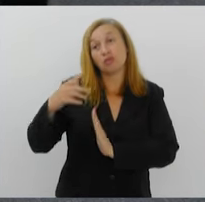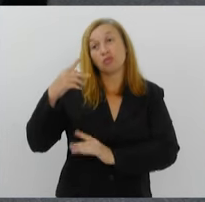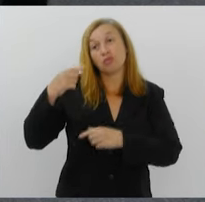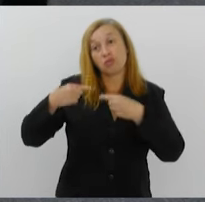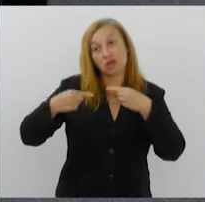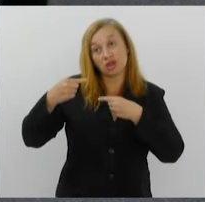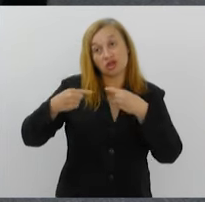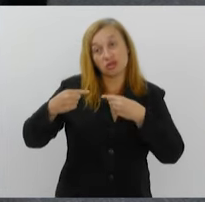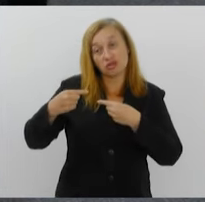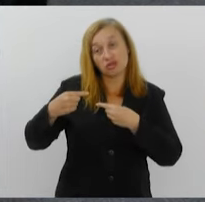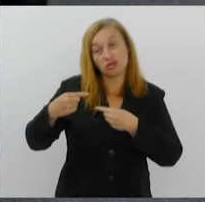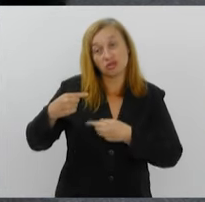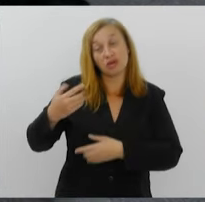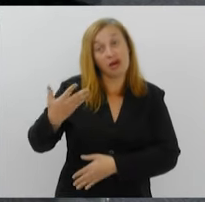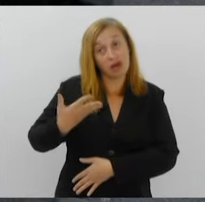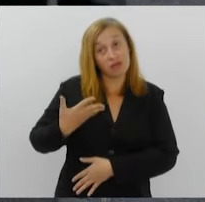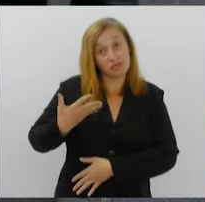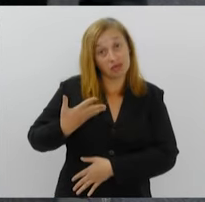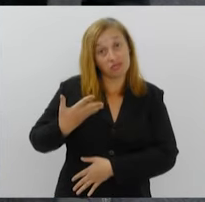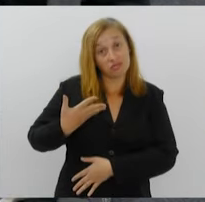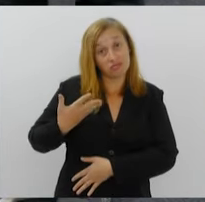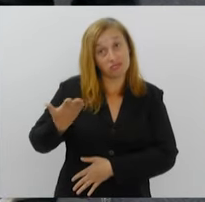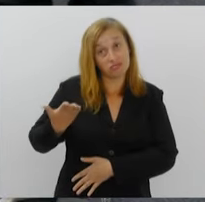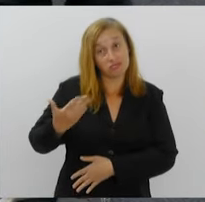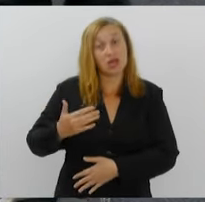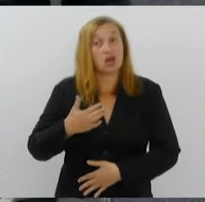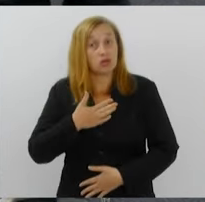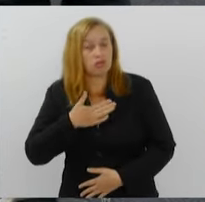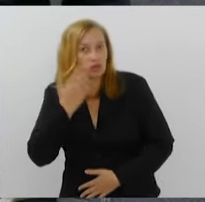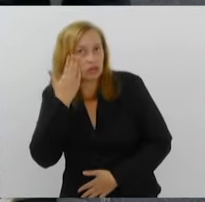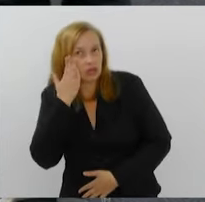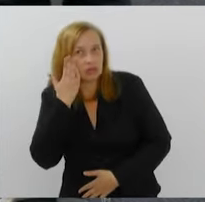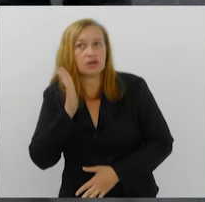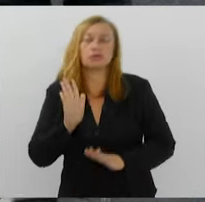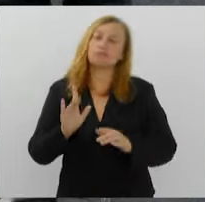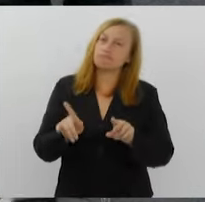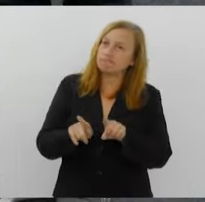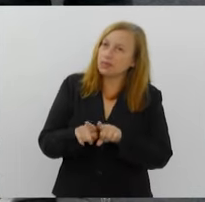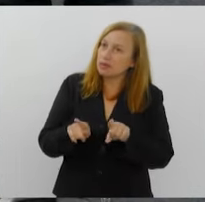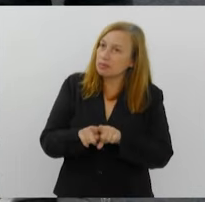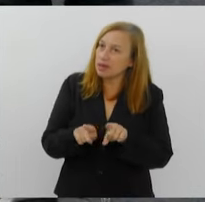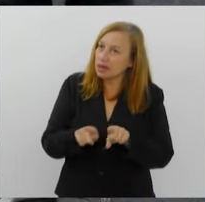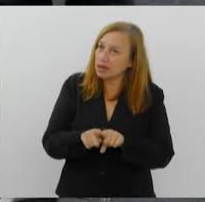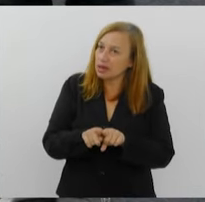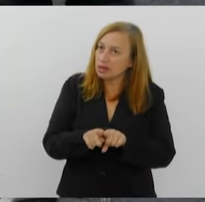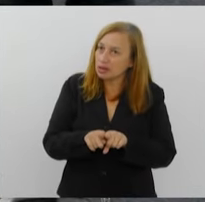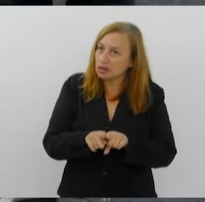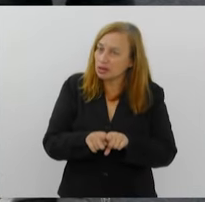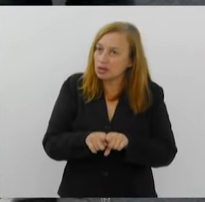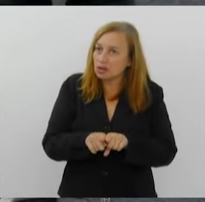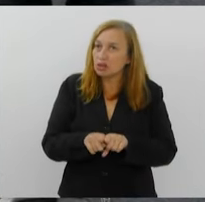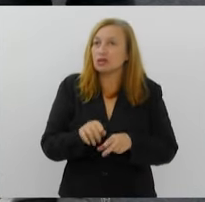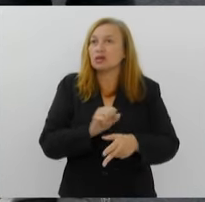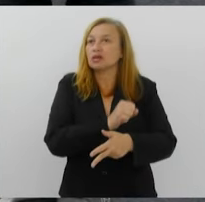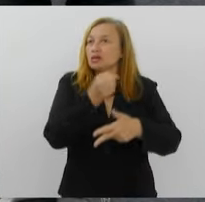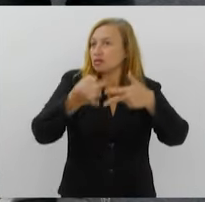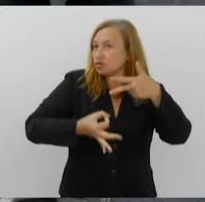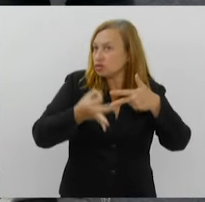político. Aí, no meu entendimento, também vai caber ao órgão do